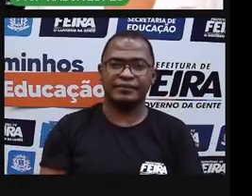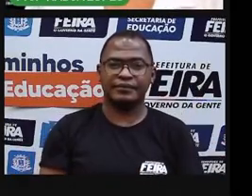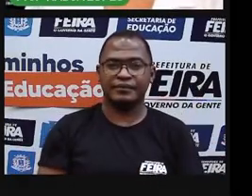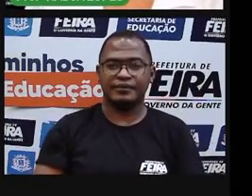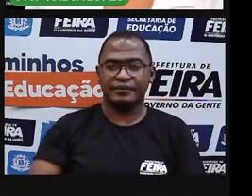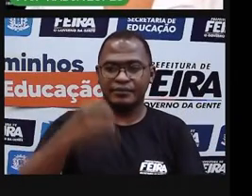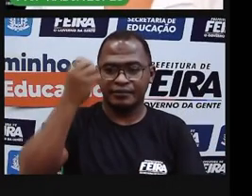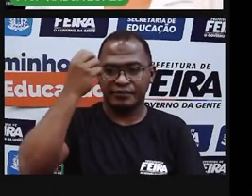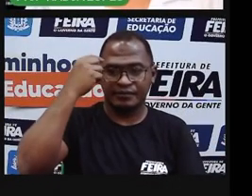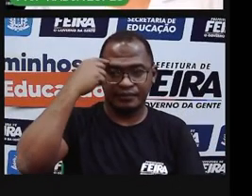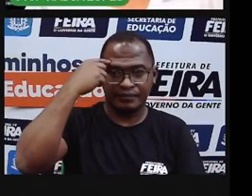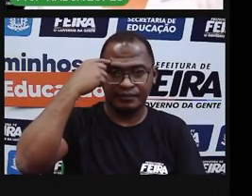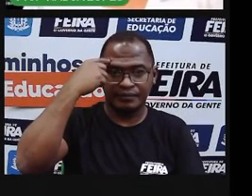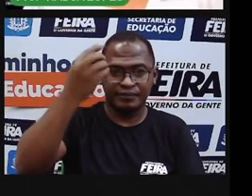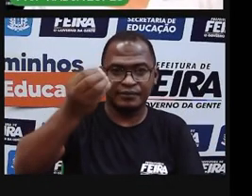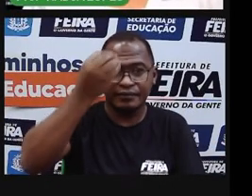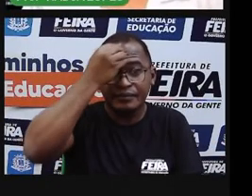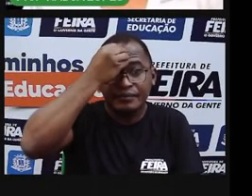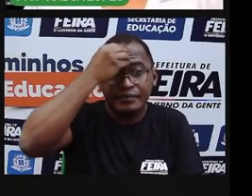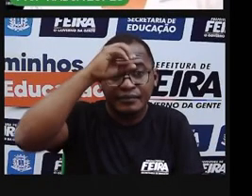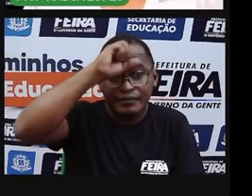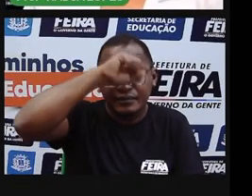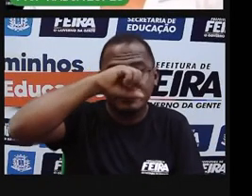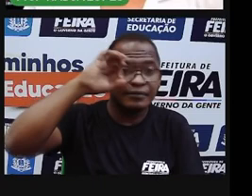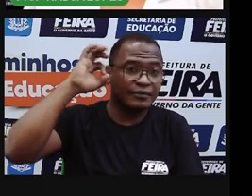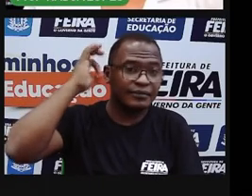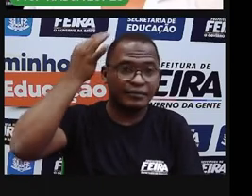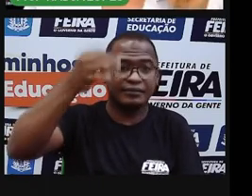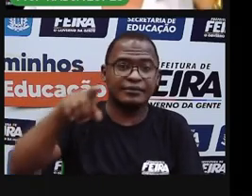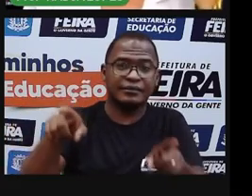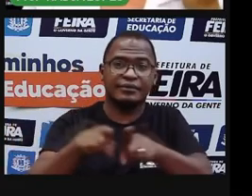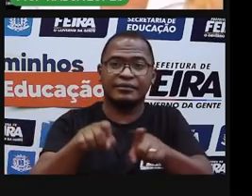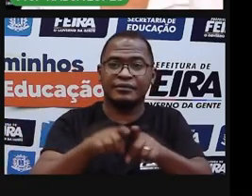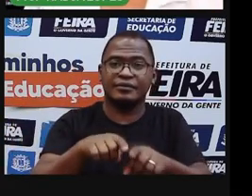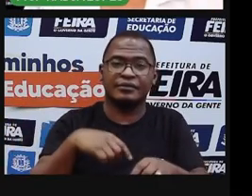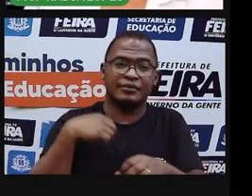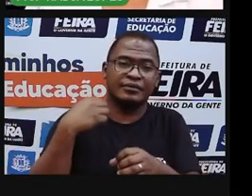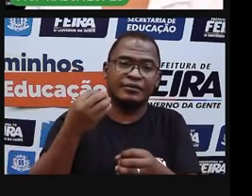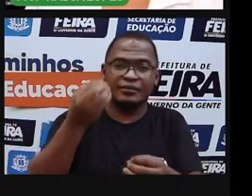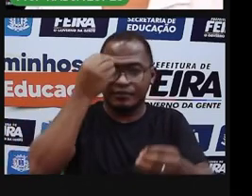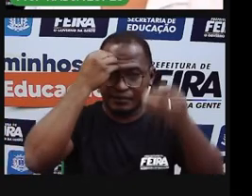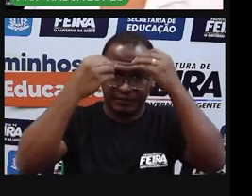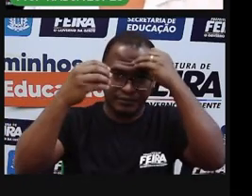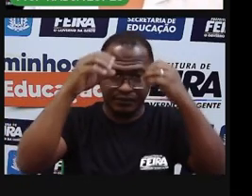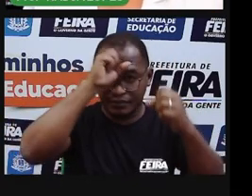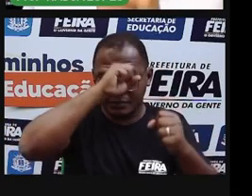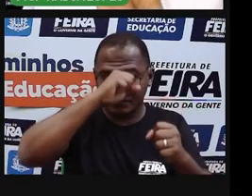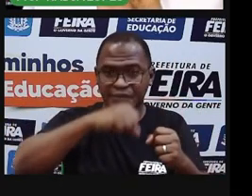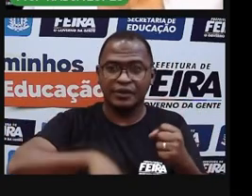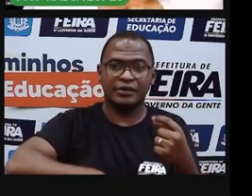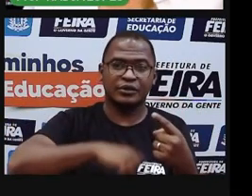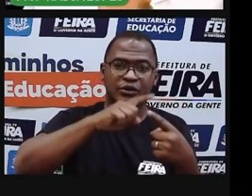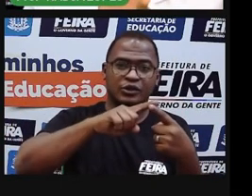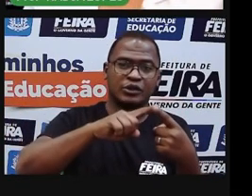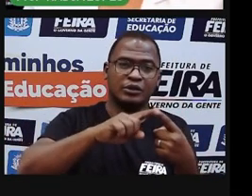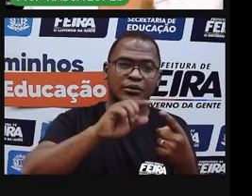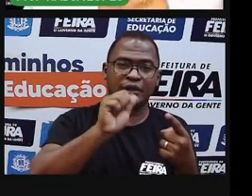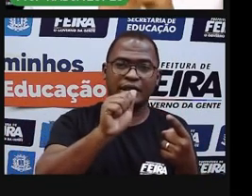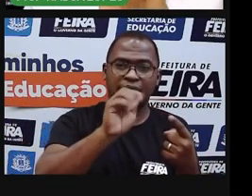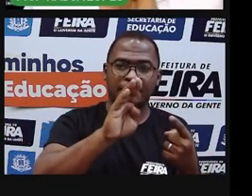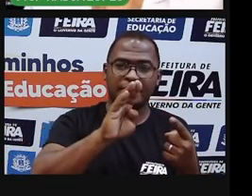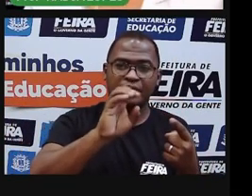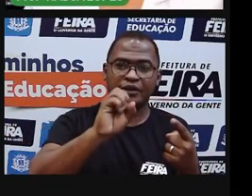para revisar rapidinho né para você ver a questão do valor absoluto com ele sozinha rápida o